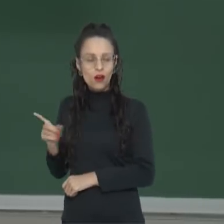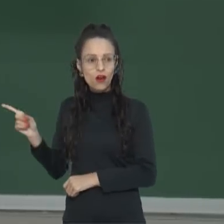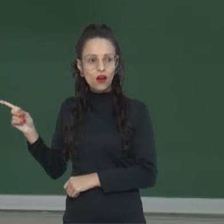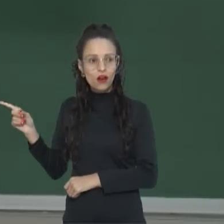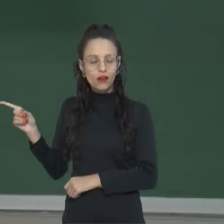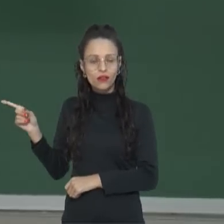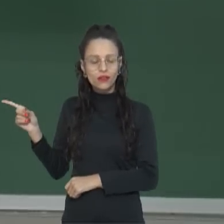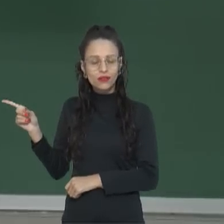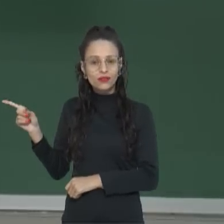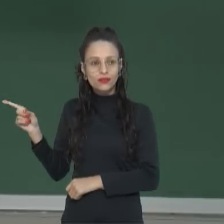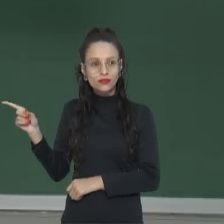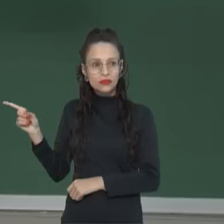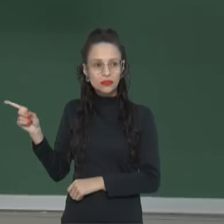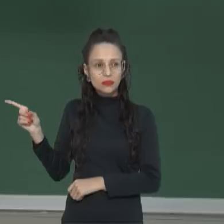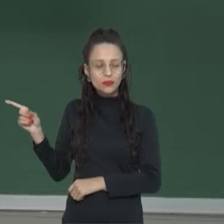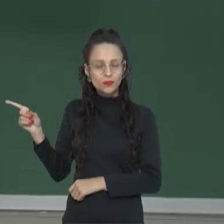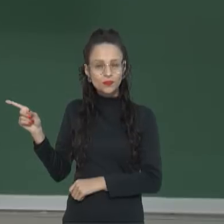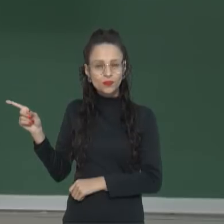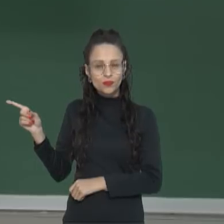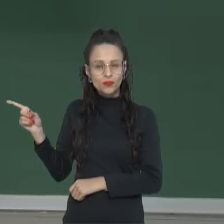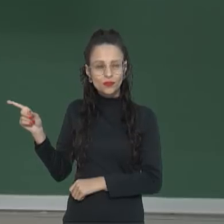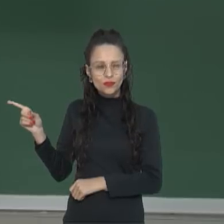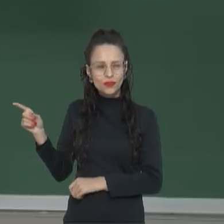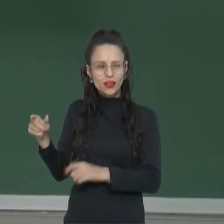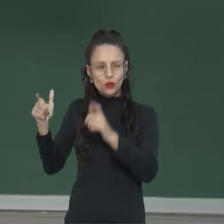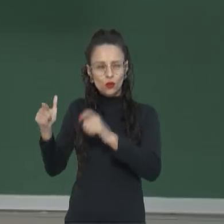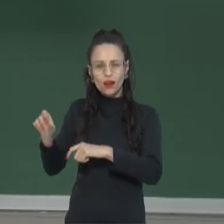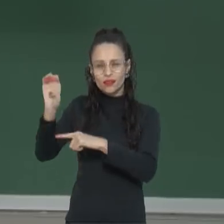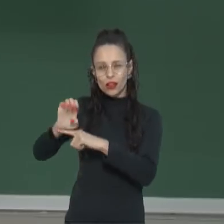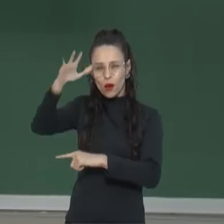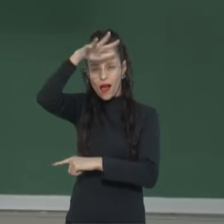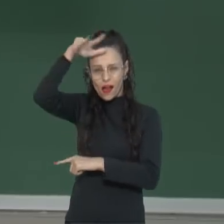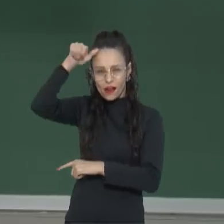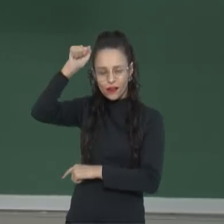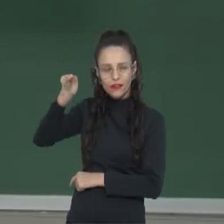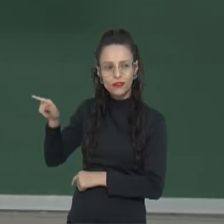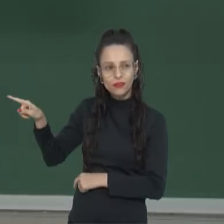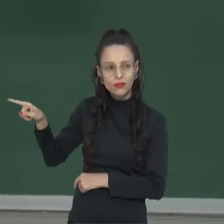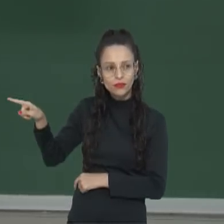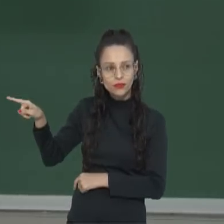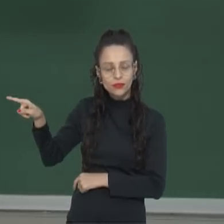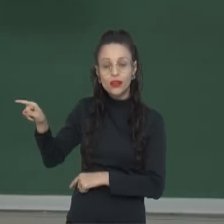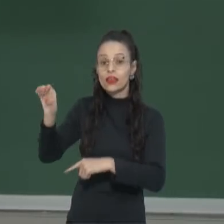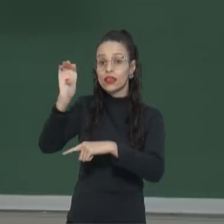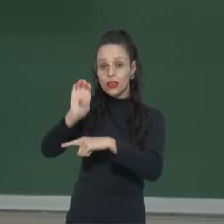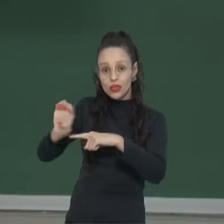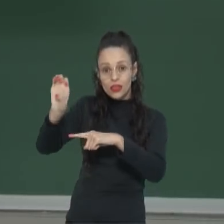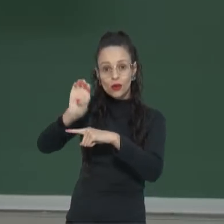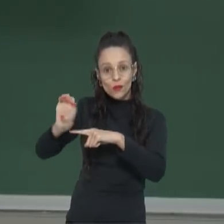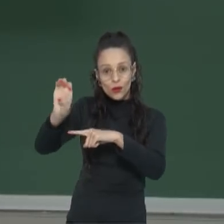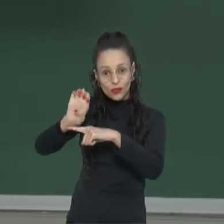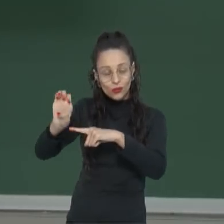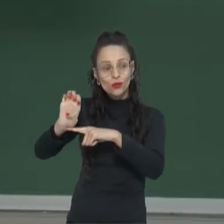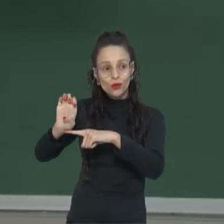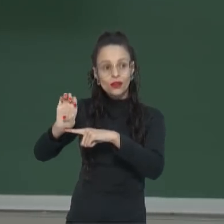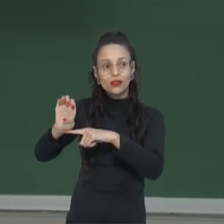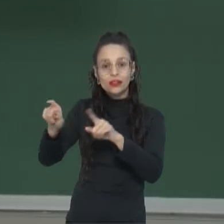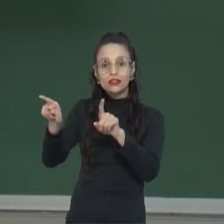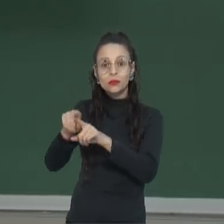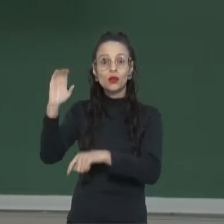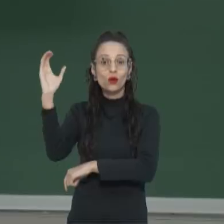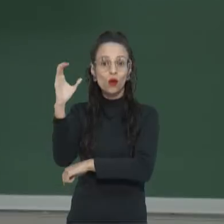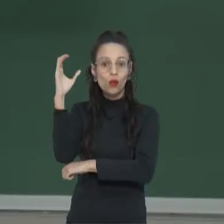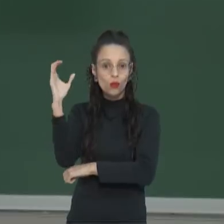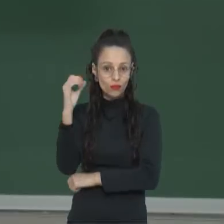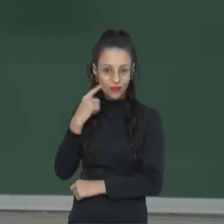deve ser aqui? Acre? É aqui, ó, região do Acre. Equador pegou um pedacinho da Colômbia lá em